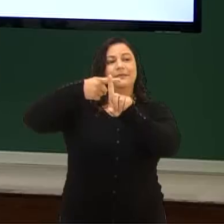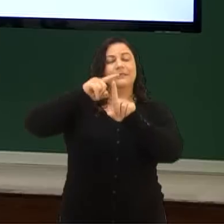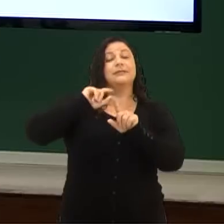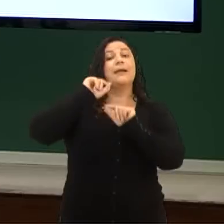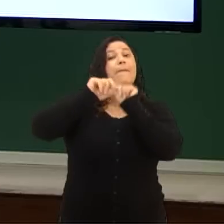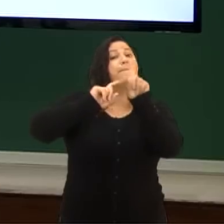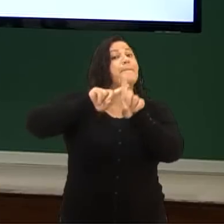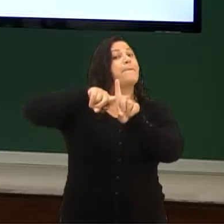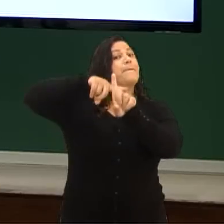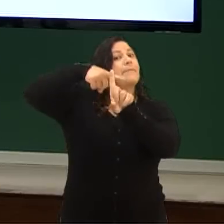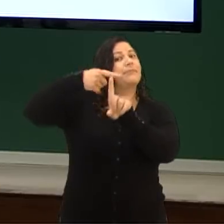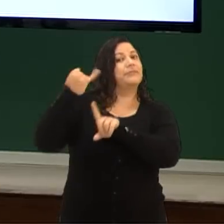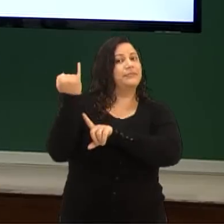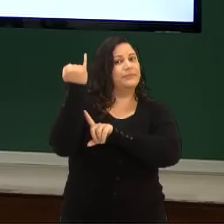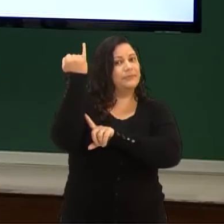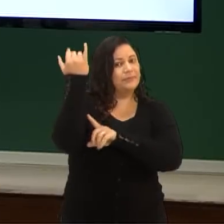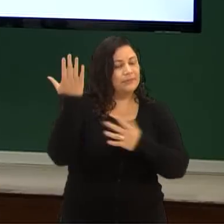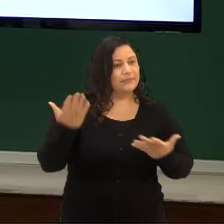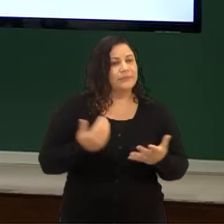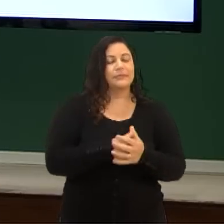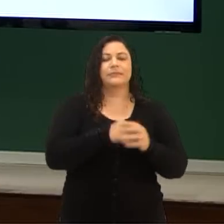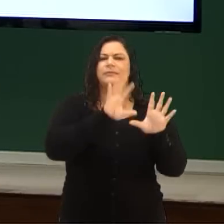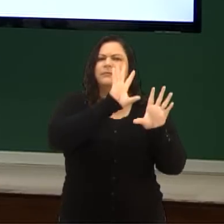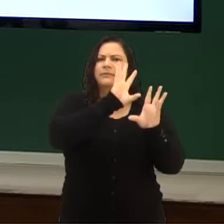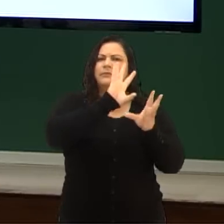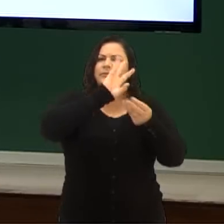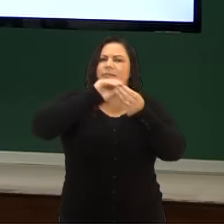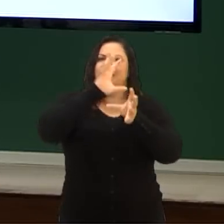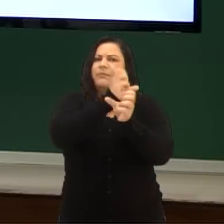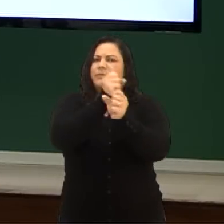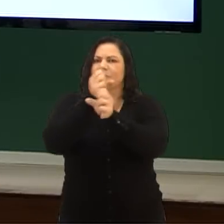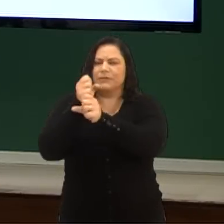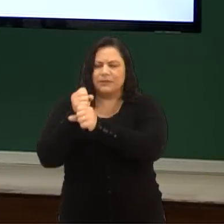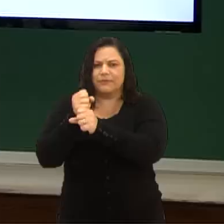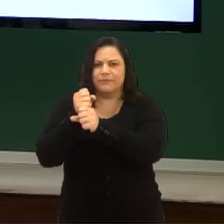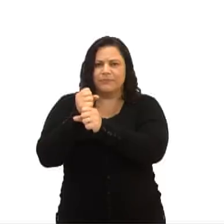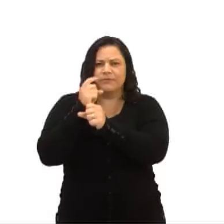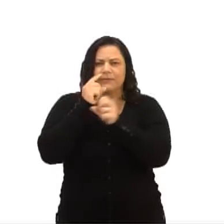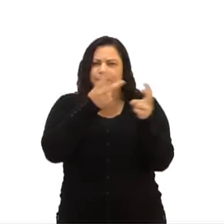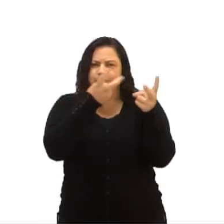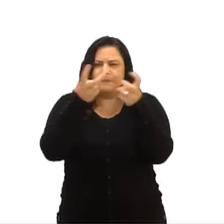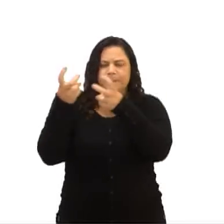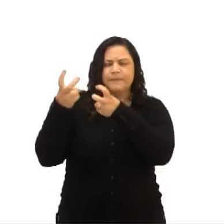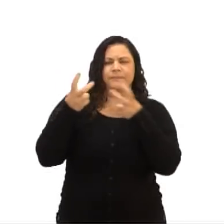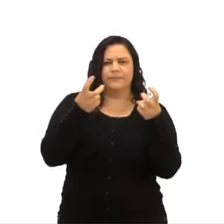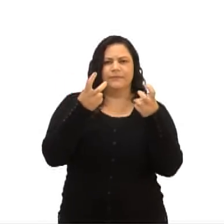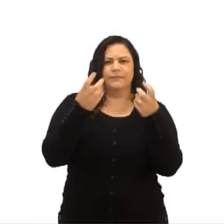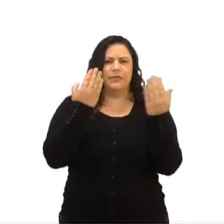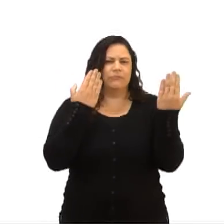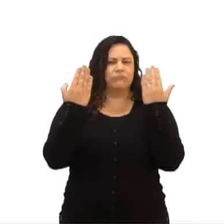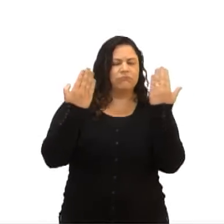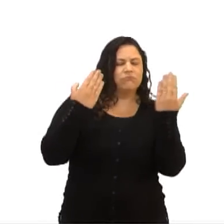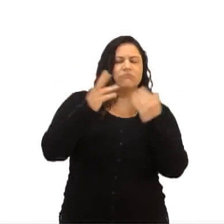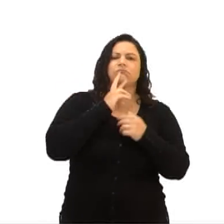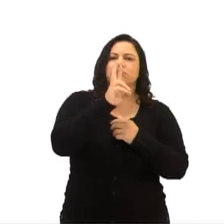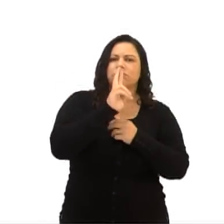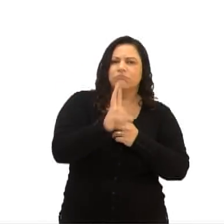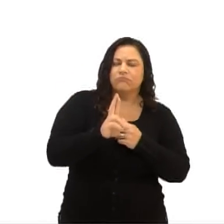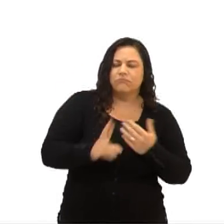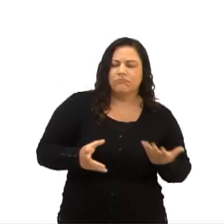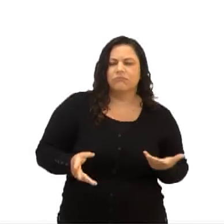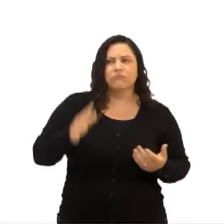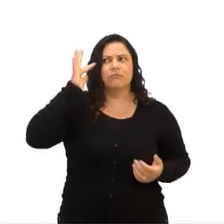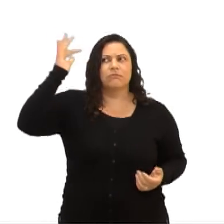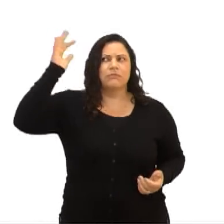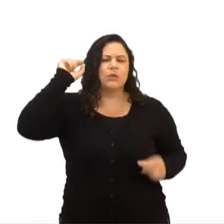importante, você vai somar cada elemento com o seu respectivo elemento. Vou deixar você analisar o resultado e ver, imaginar assim, vou imaginar